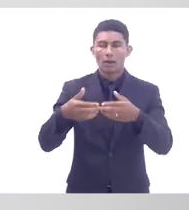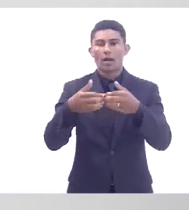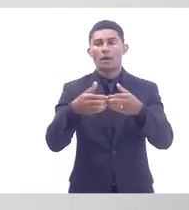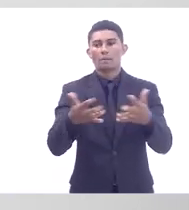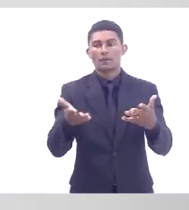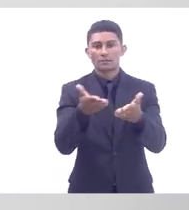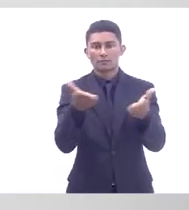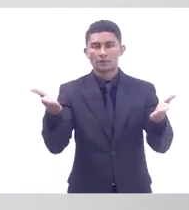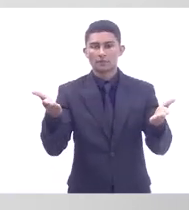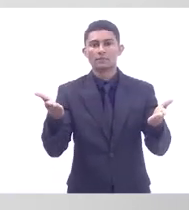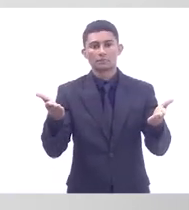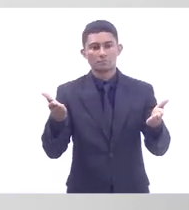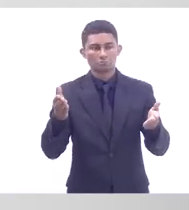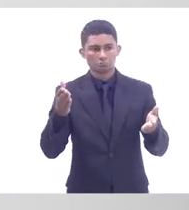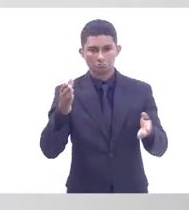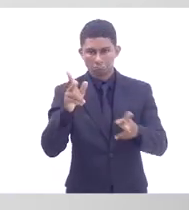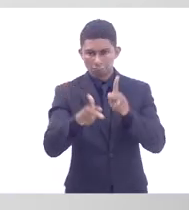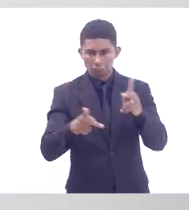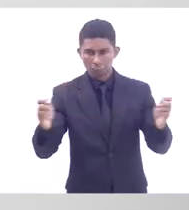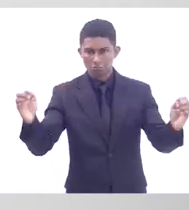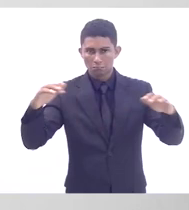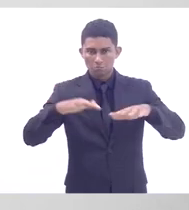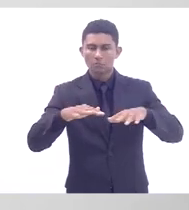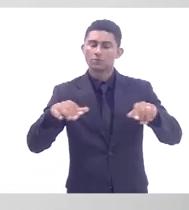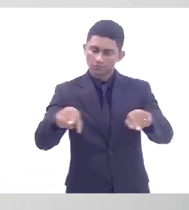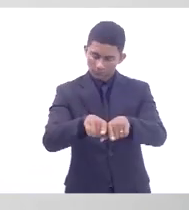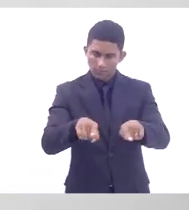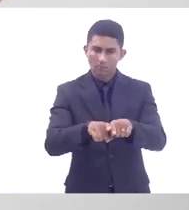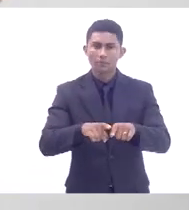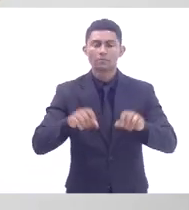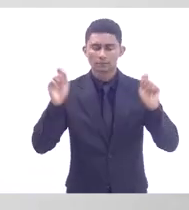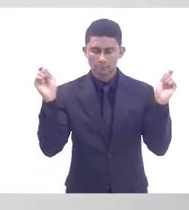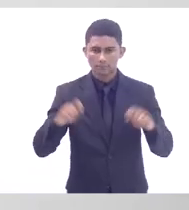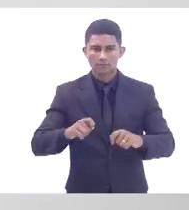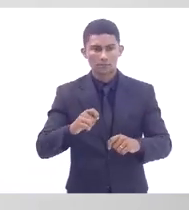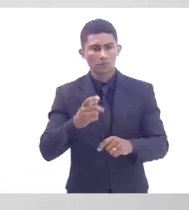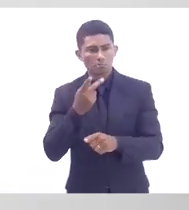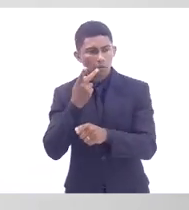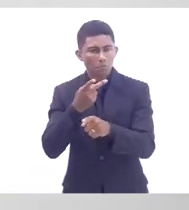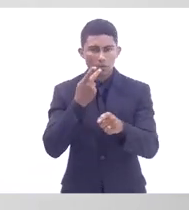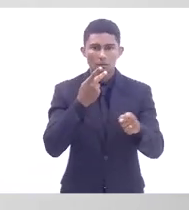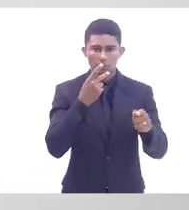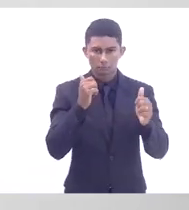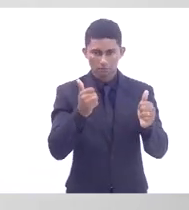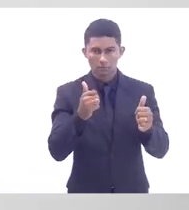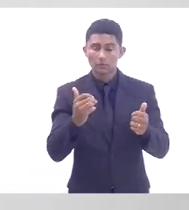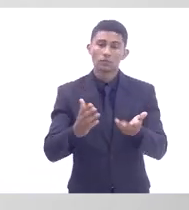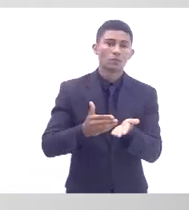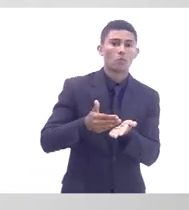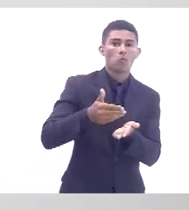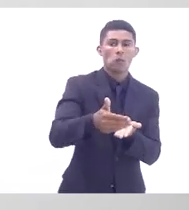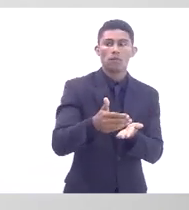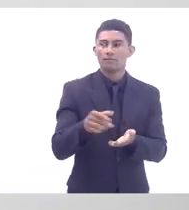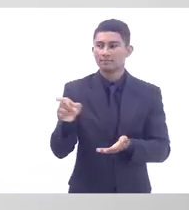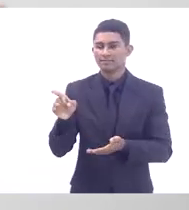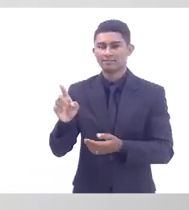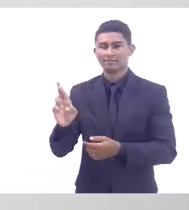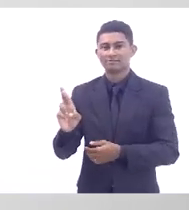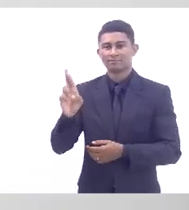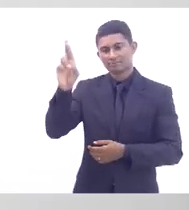presentes Pode ser então eu começo chamando O Magnífico reitor